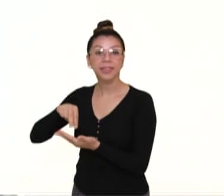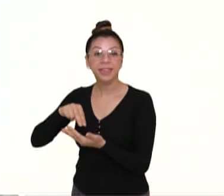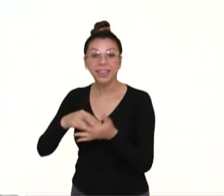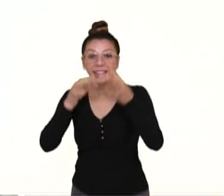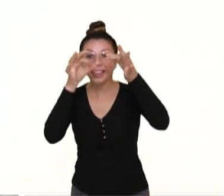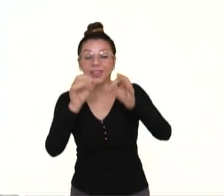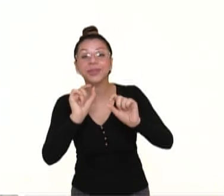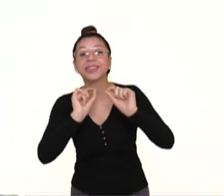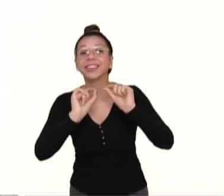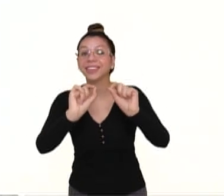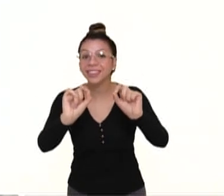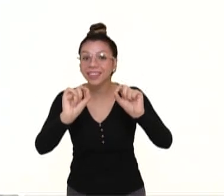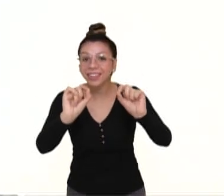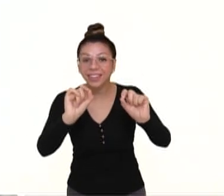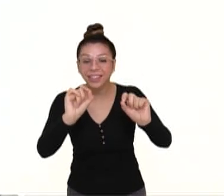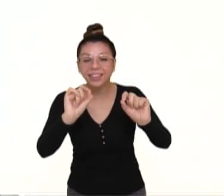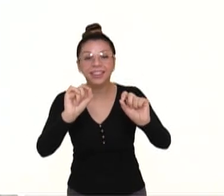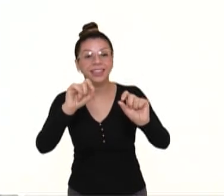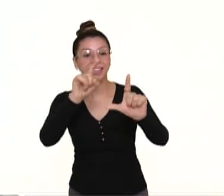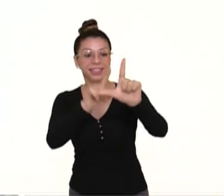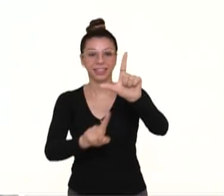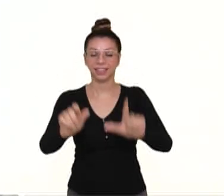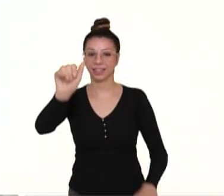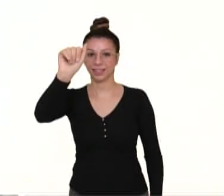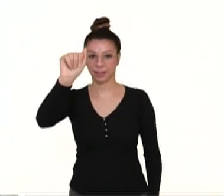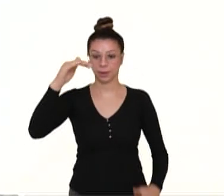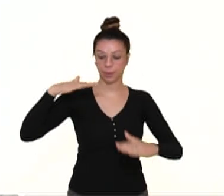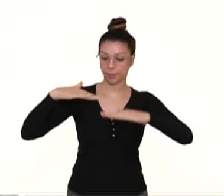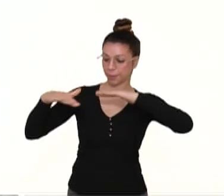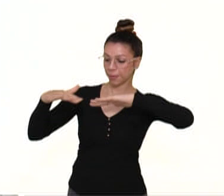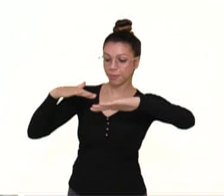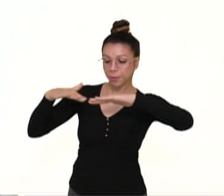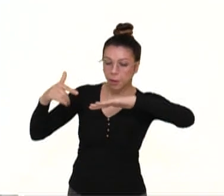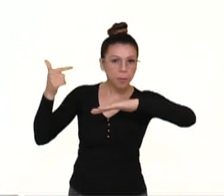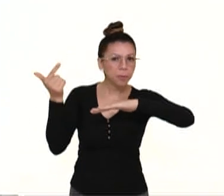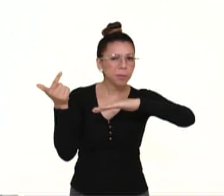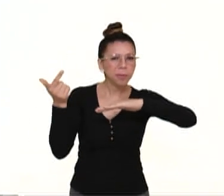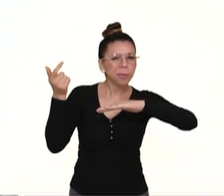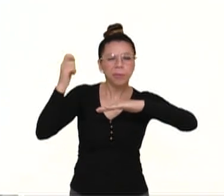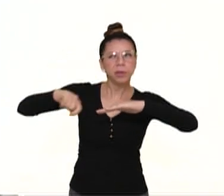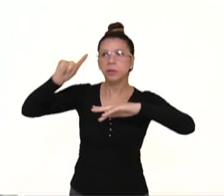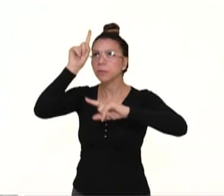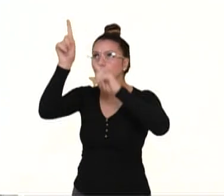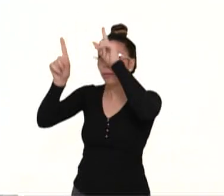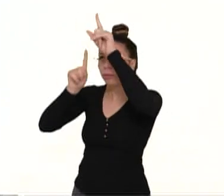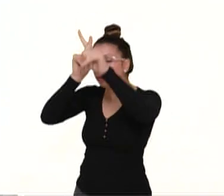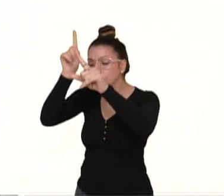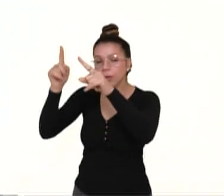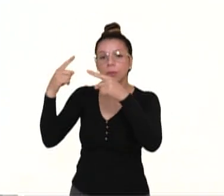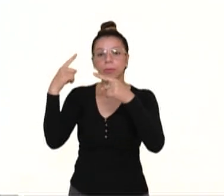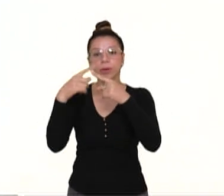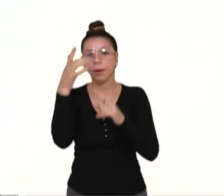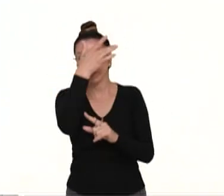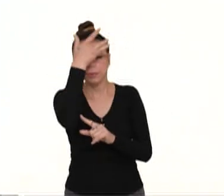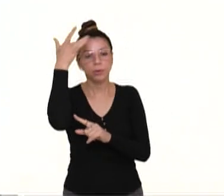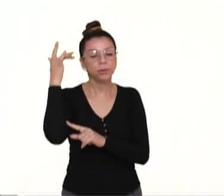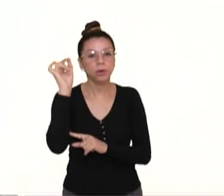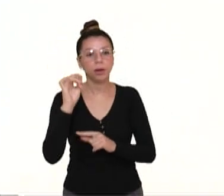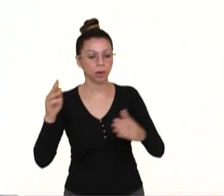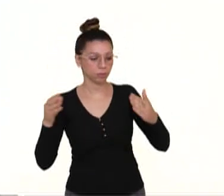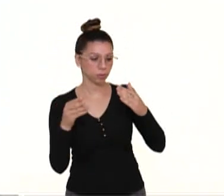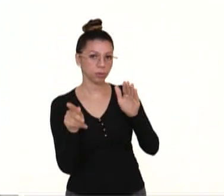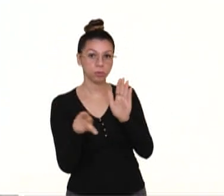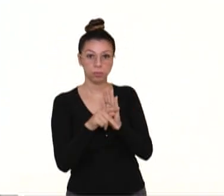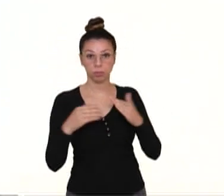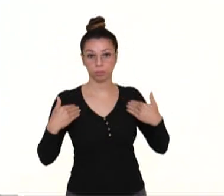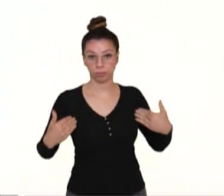correto afirmar que, alternativa A, os movimentos não precisam ser pensados, pois o executor dos movimentos é o próprio